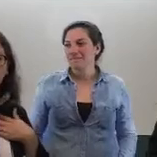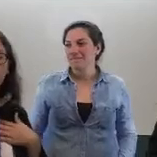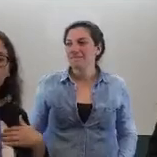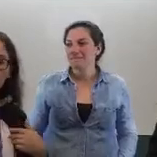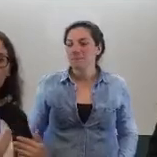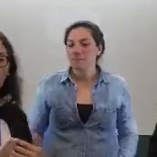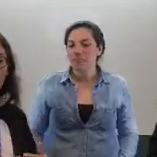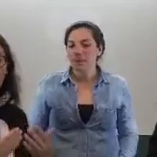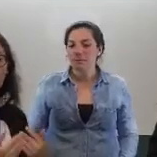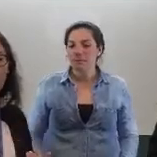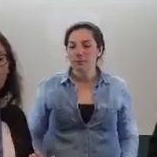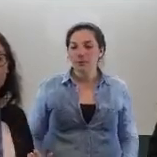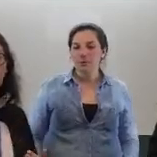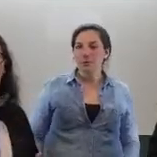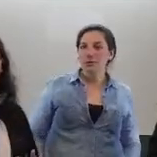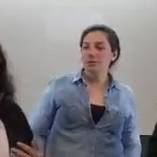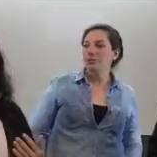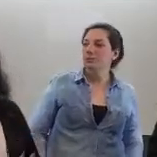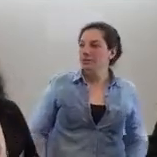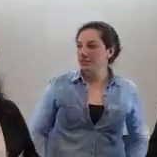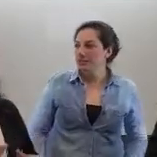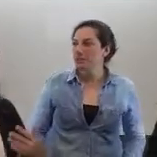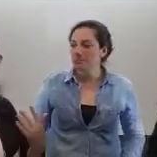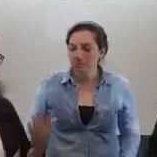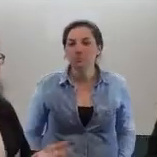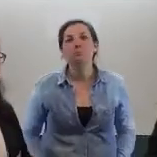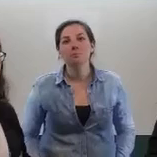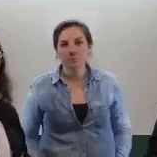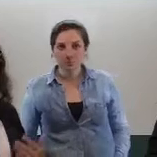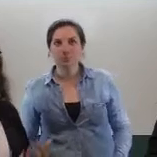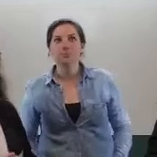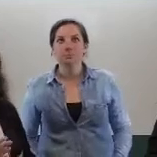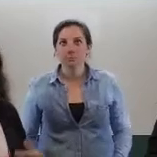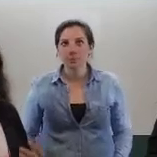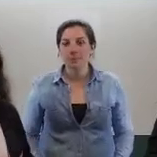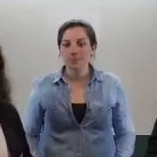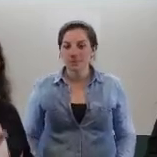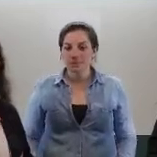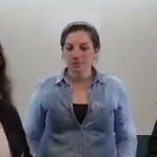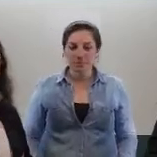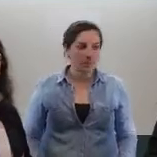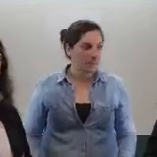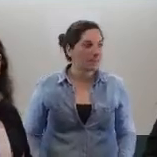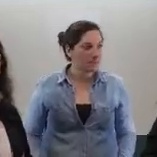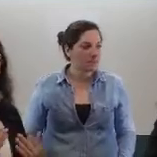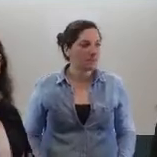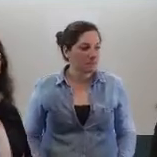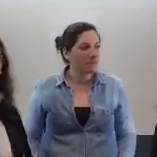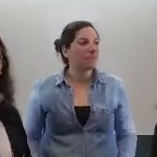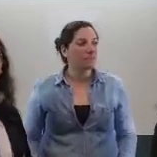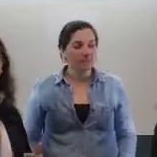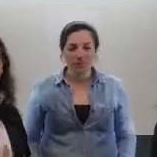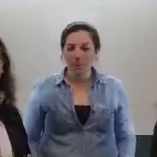eu sou o autor, então eu coloco ali como apêndice. Um roteiro de observação. Ou um roteiro de observação, qualquer outra coisa, então eu posso anexar